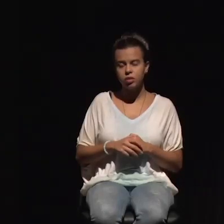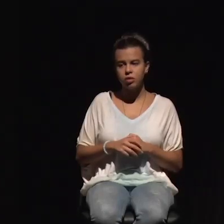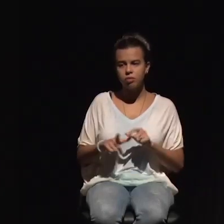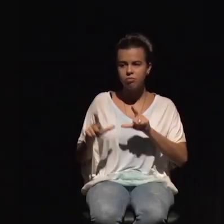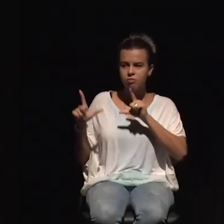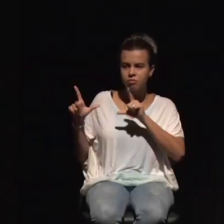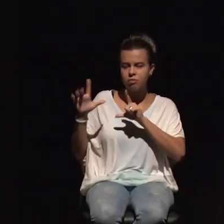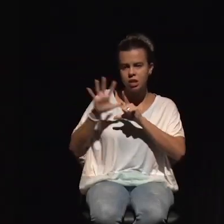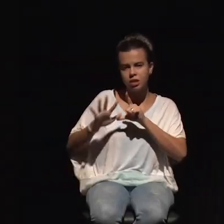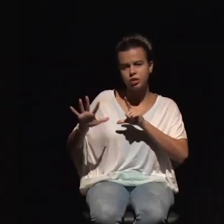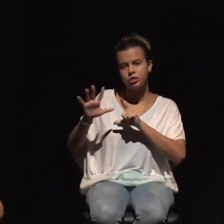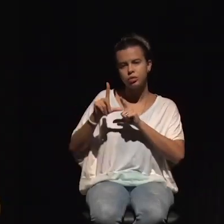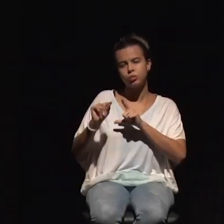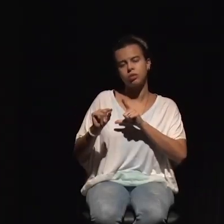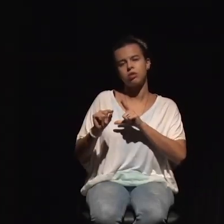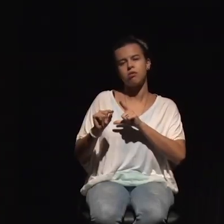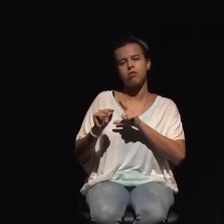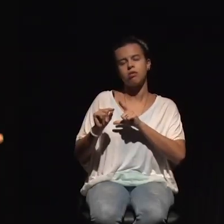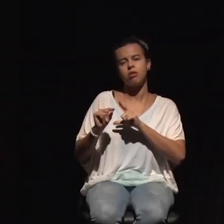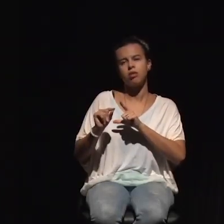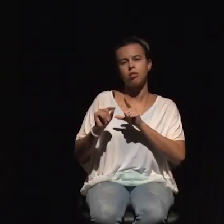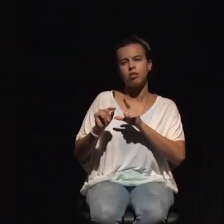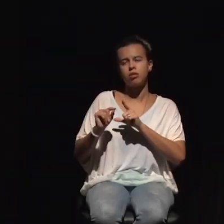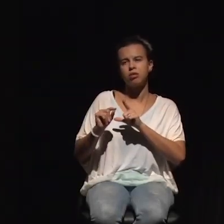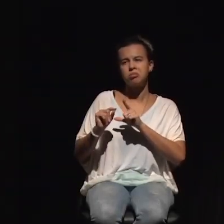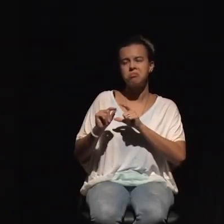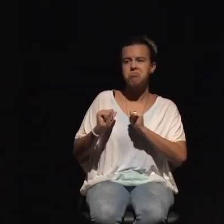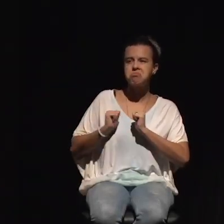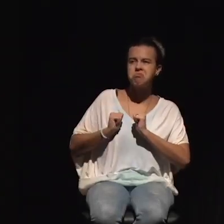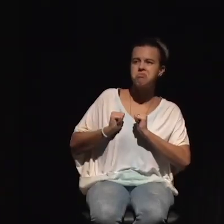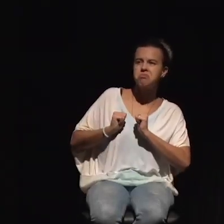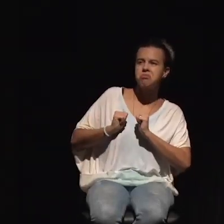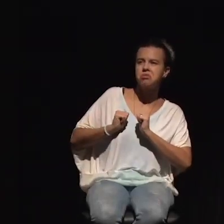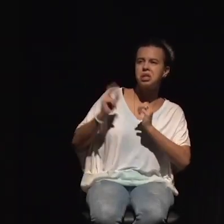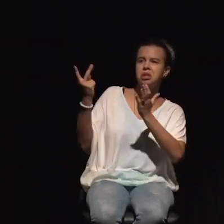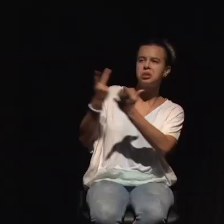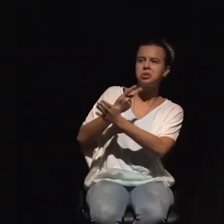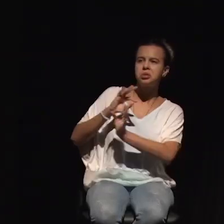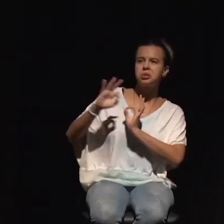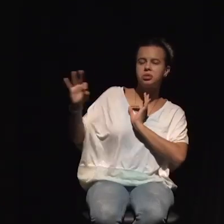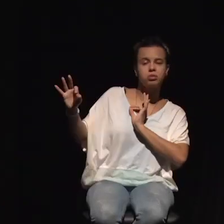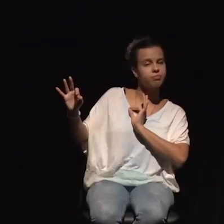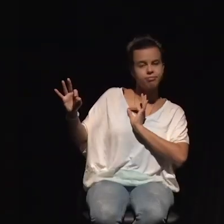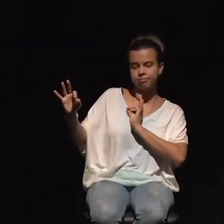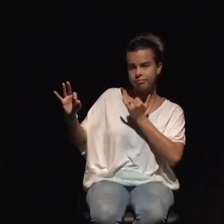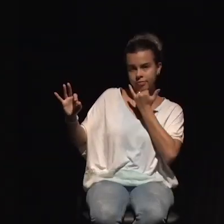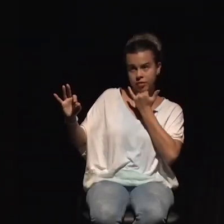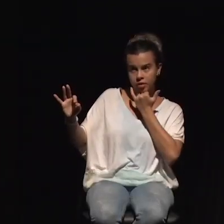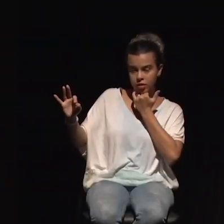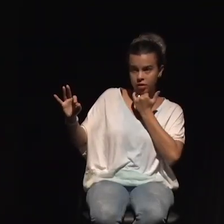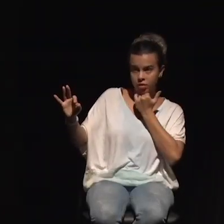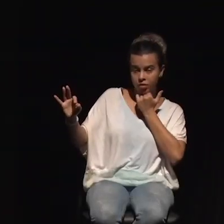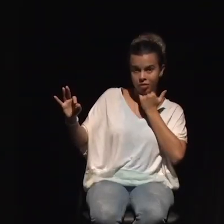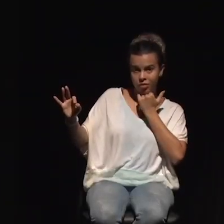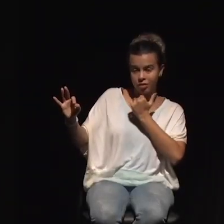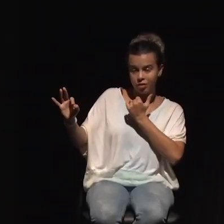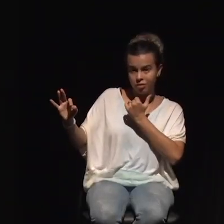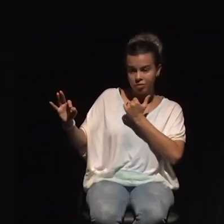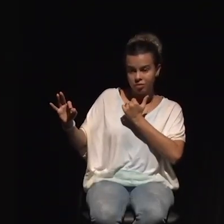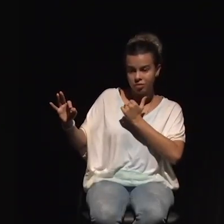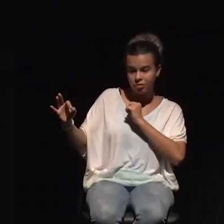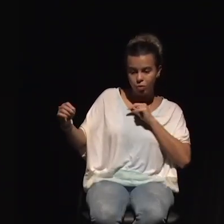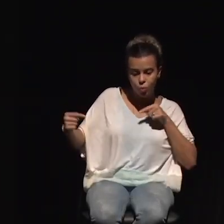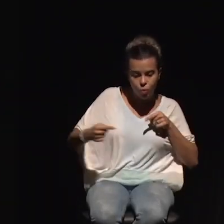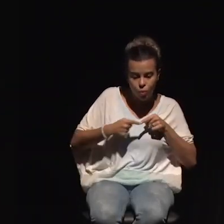menos remota e alheia e trazê la para a cidade